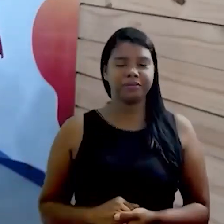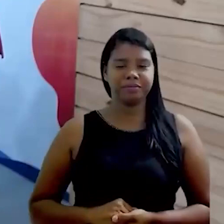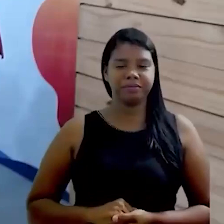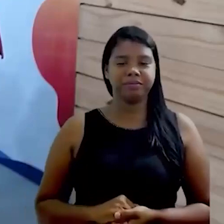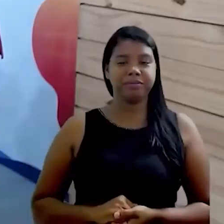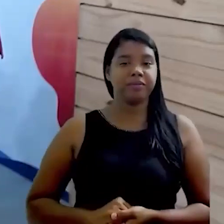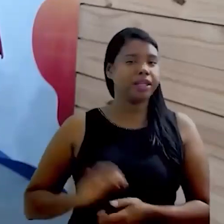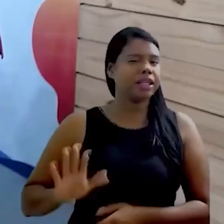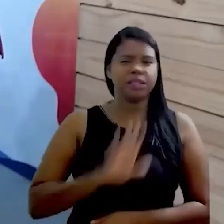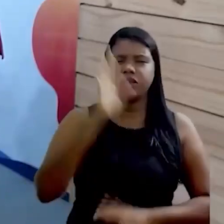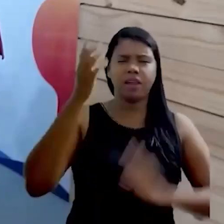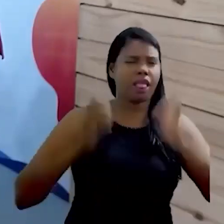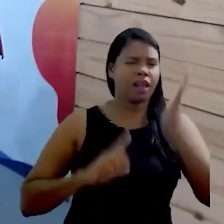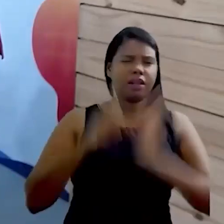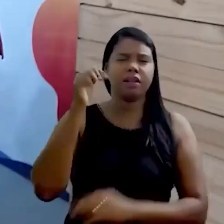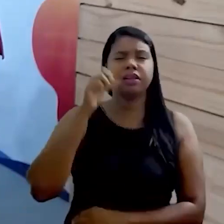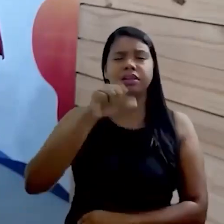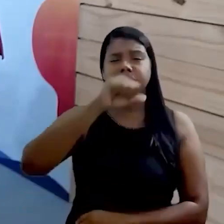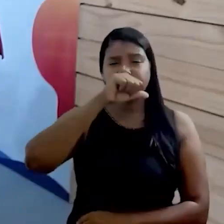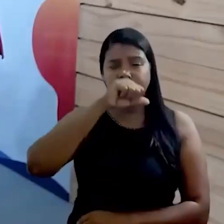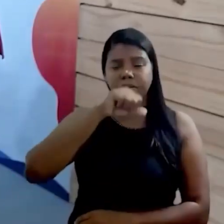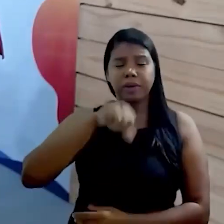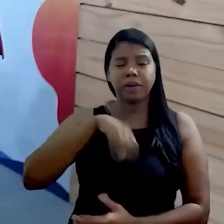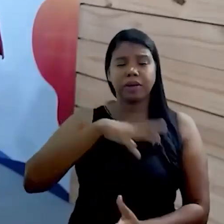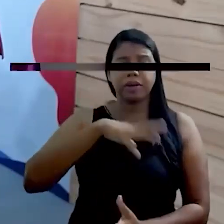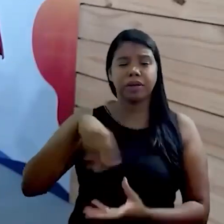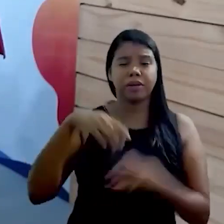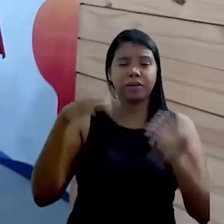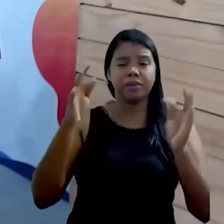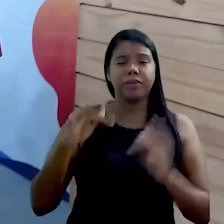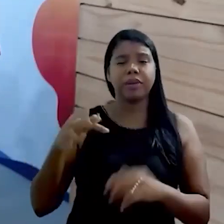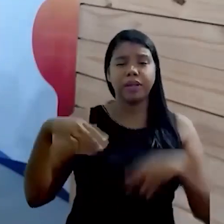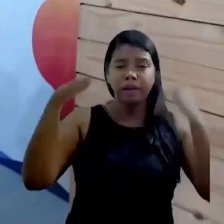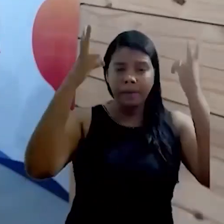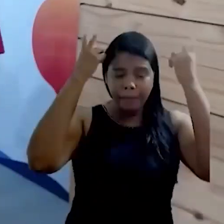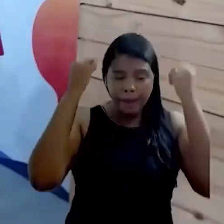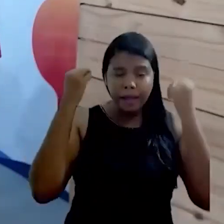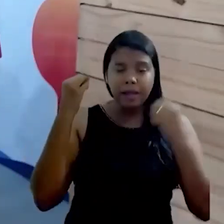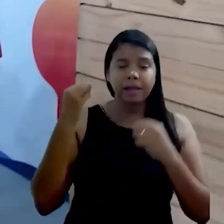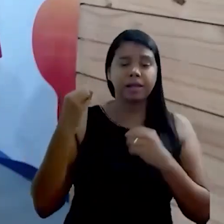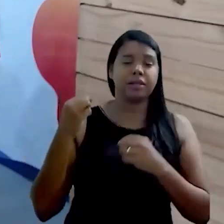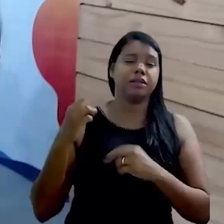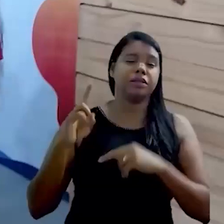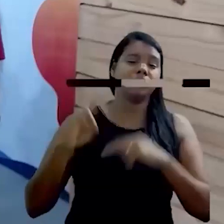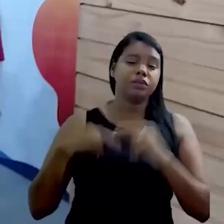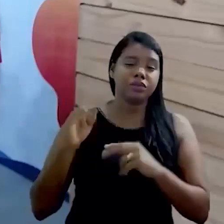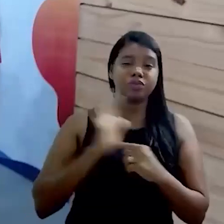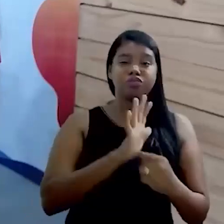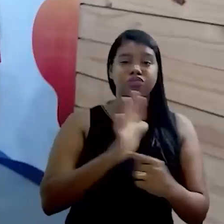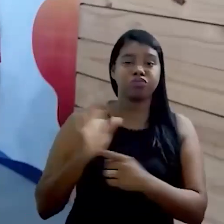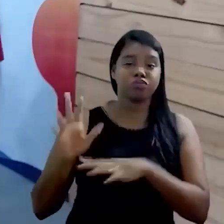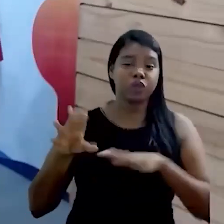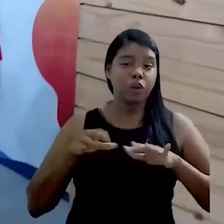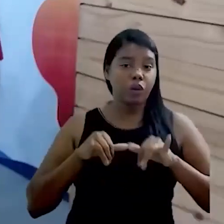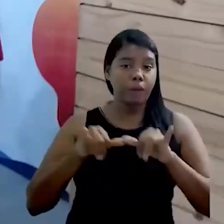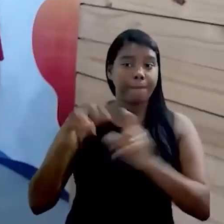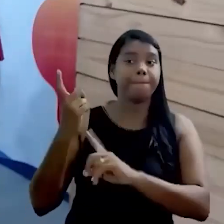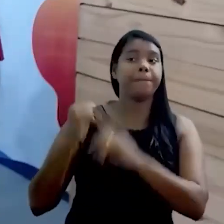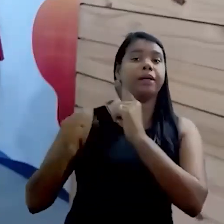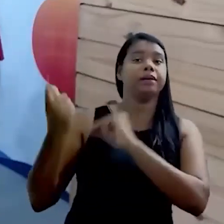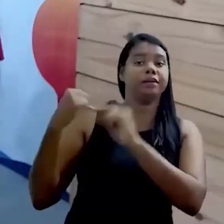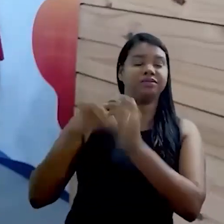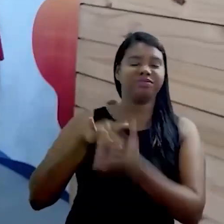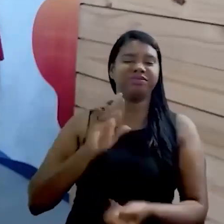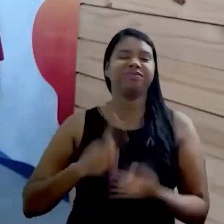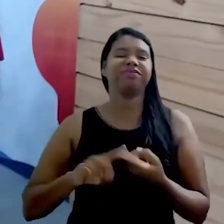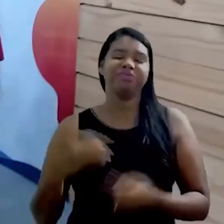Datas em geral, Carnaval, Dia das Mães, Páscoa, são datas que movimentam bastante o comércio, a economia,